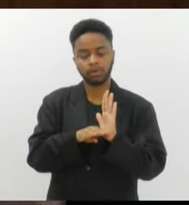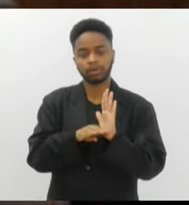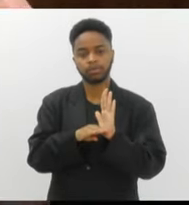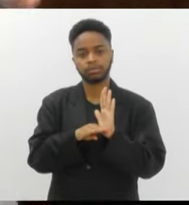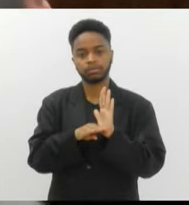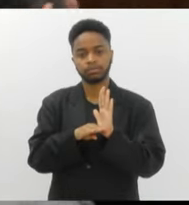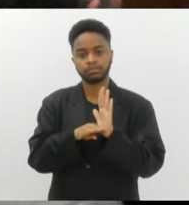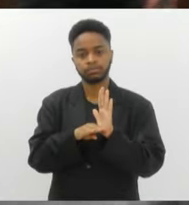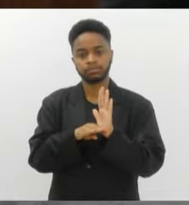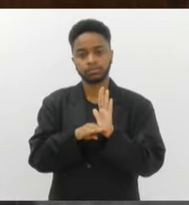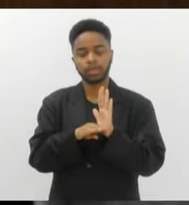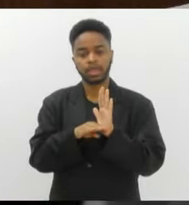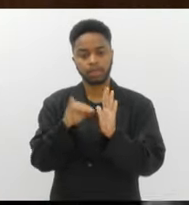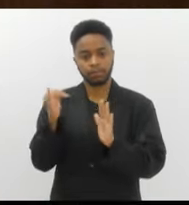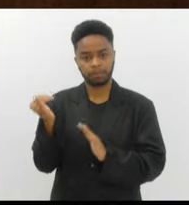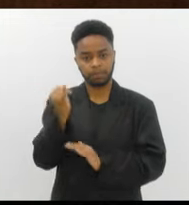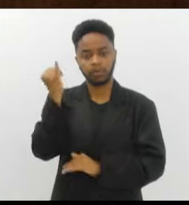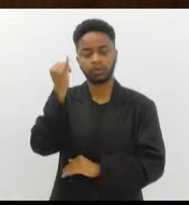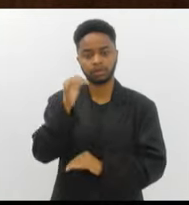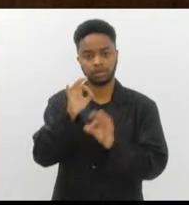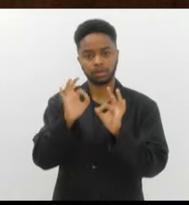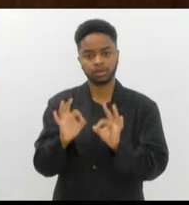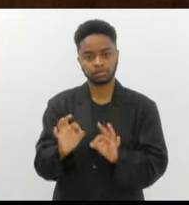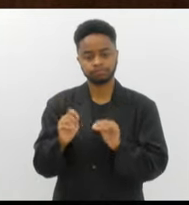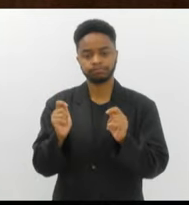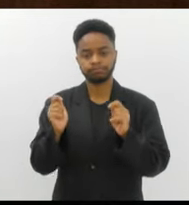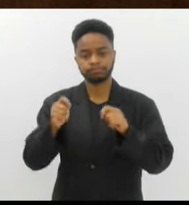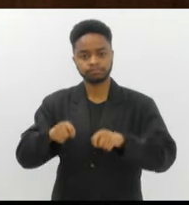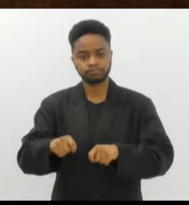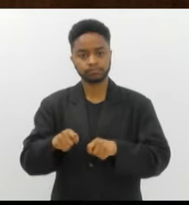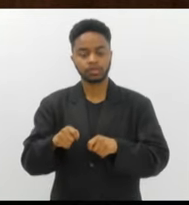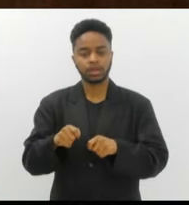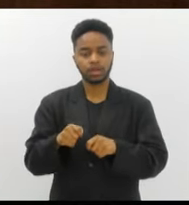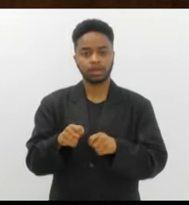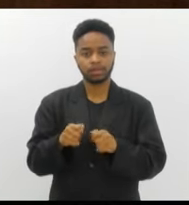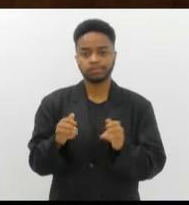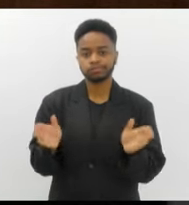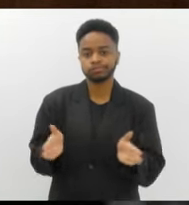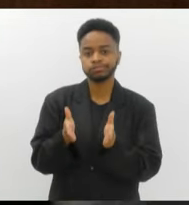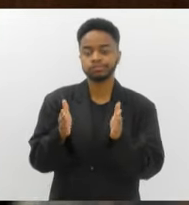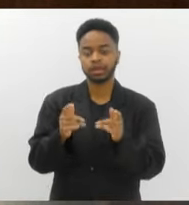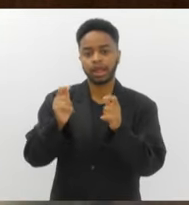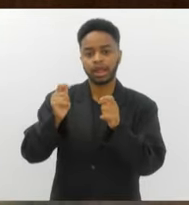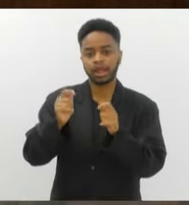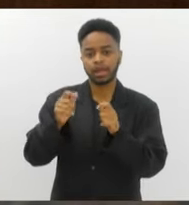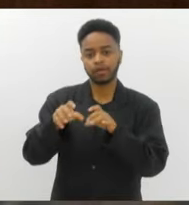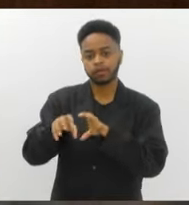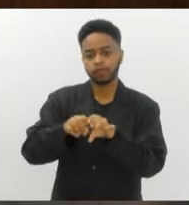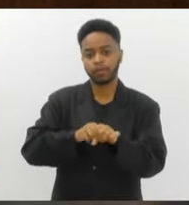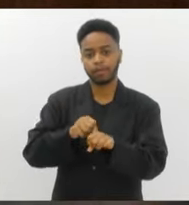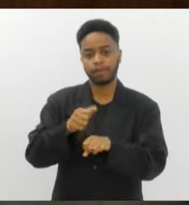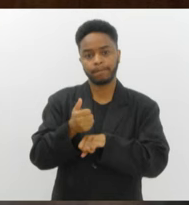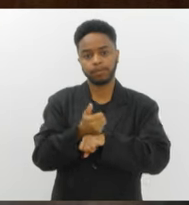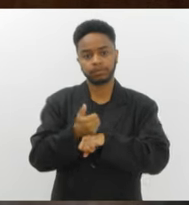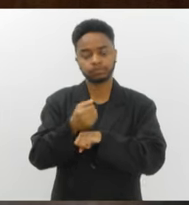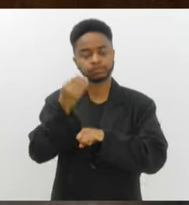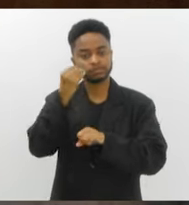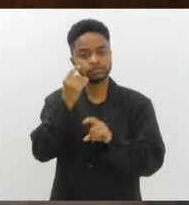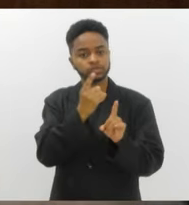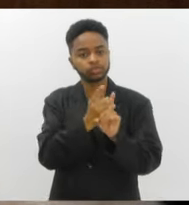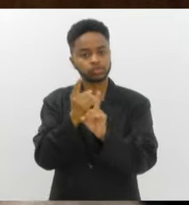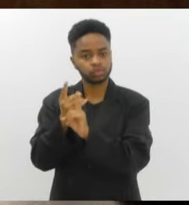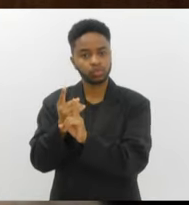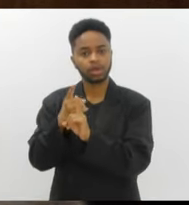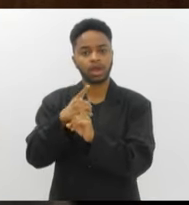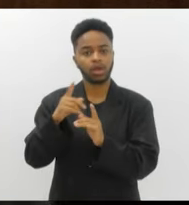absolutamente indispensável para capacitar profissionais para identificar sinais de